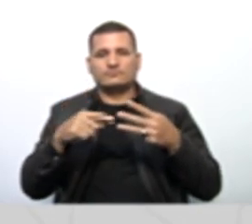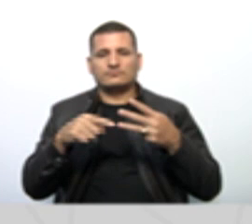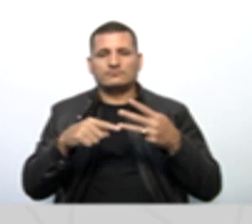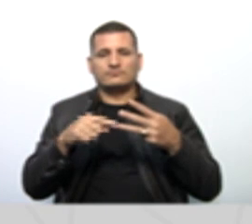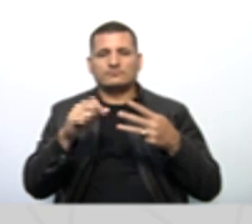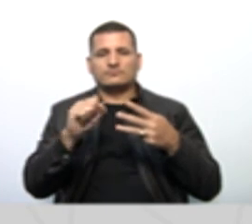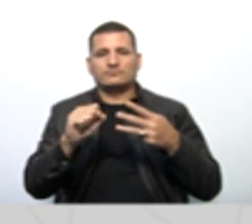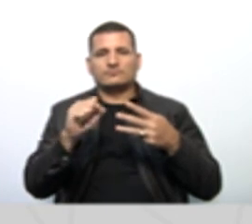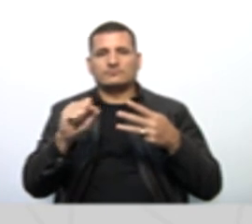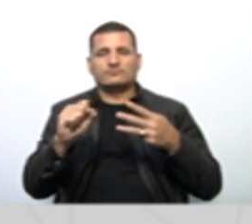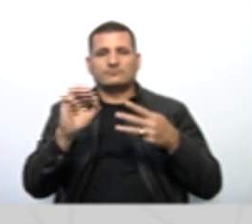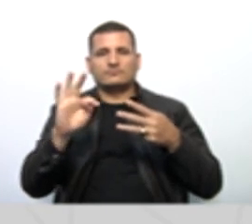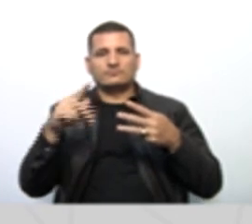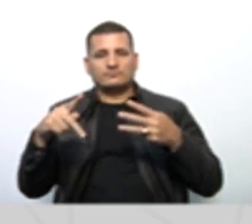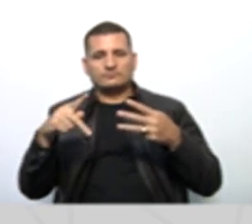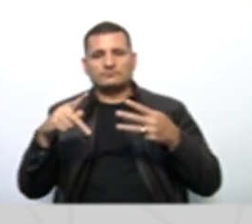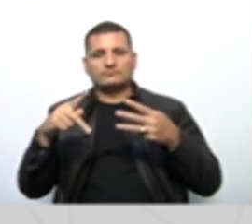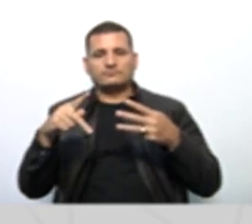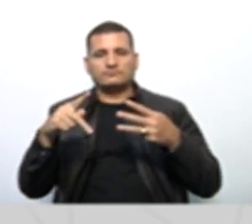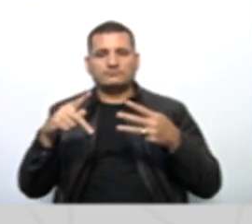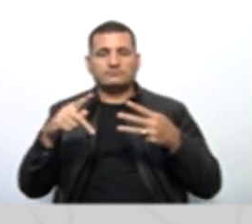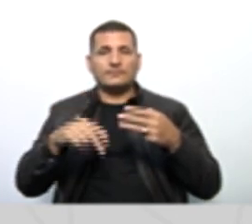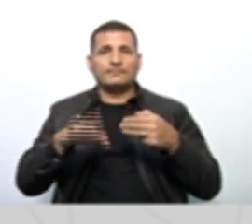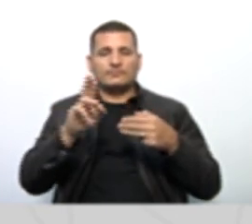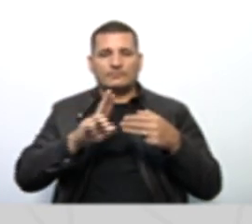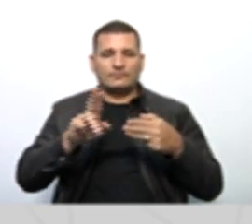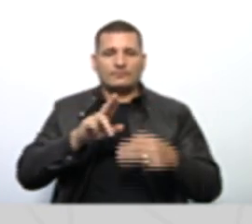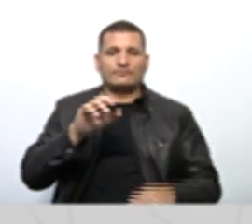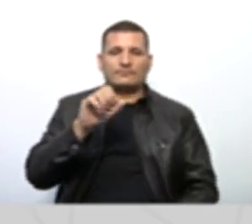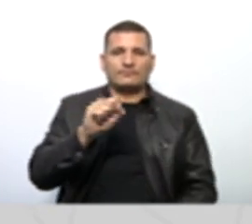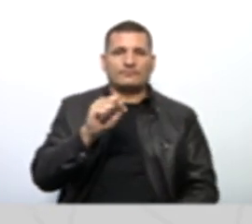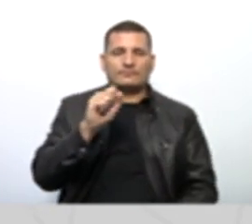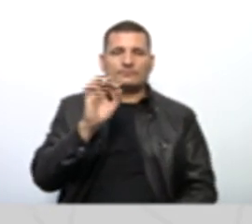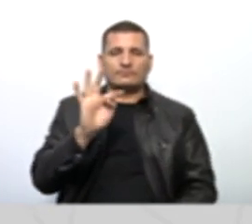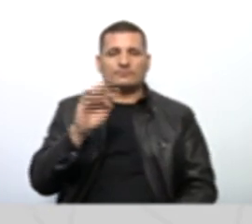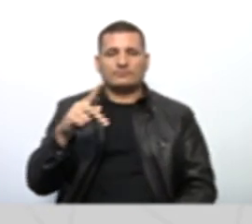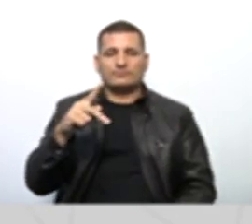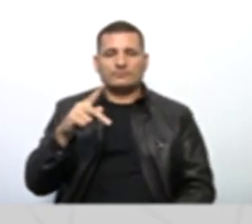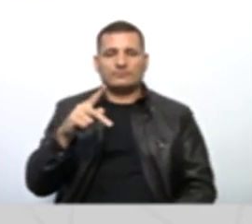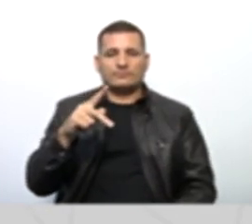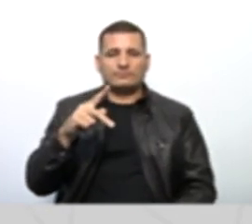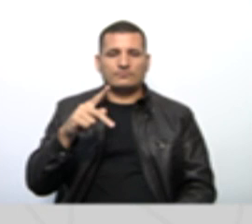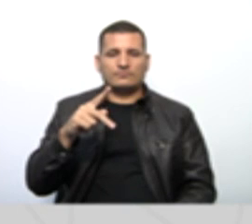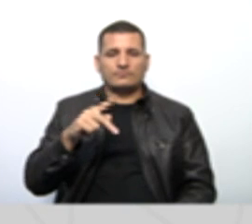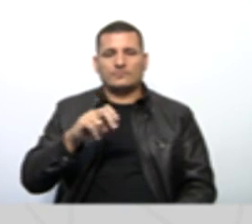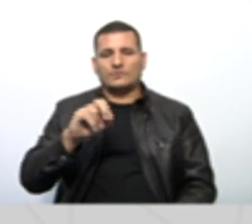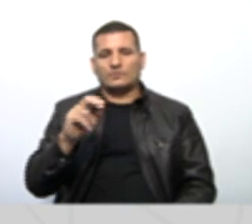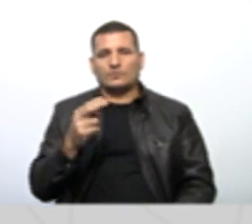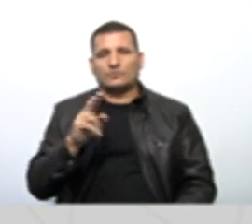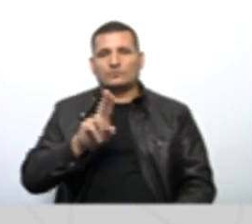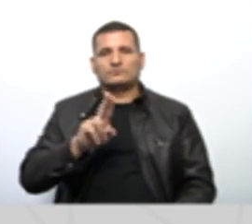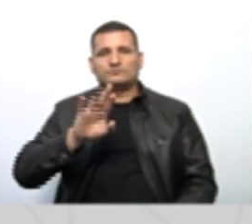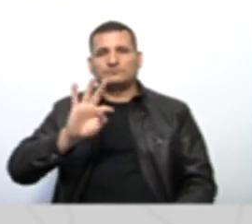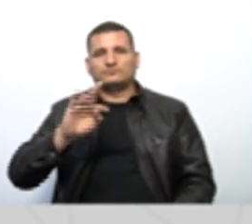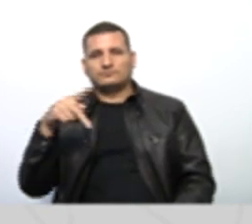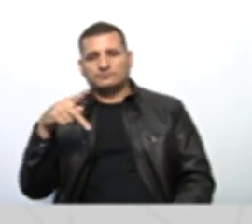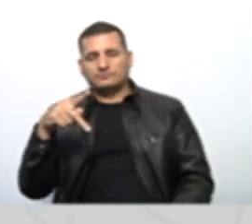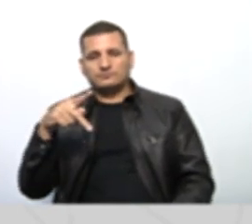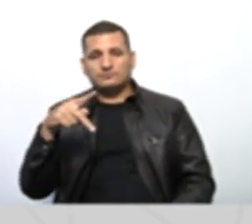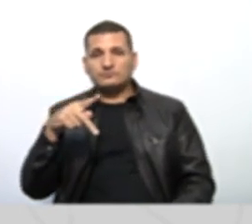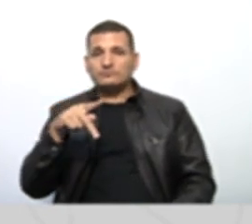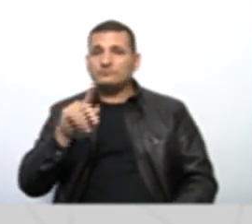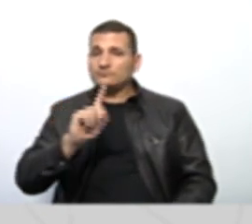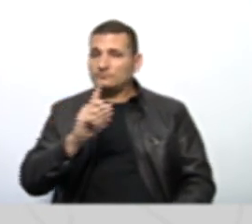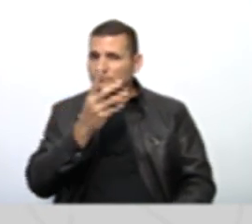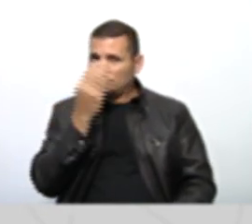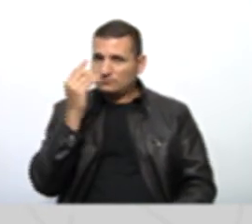é o stp ou para trançado blindado não esqueça o pessoal isso vai ser questão de